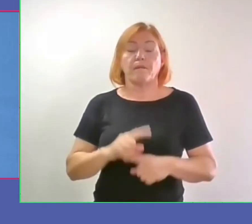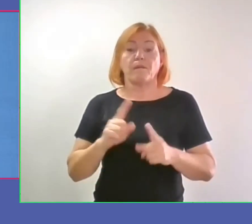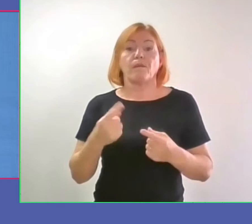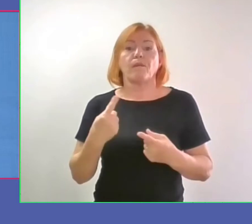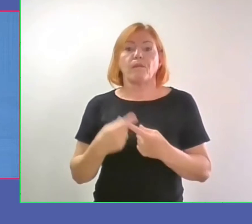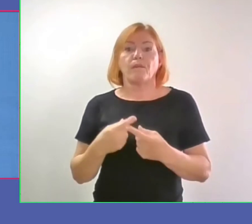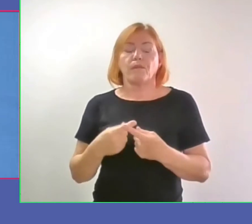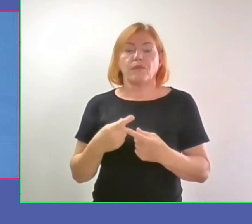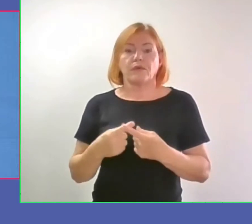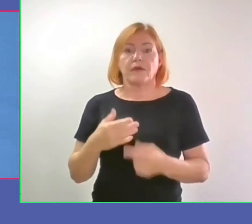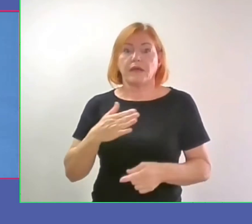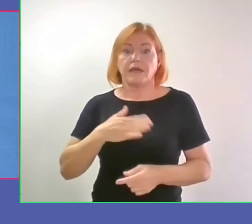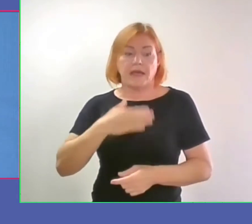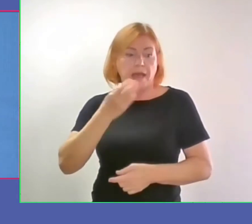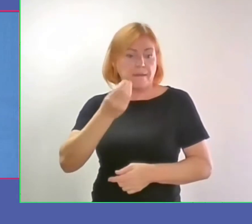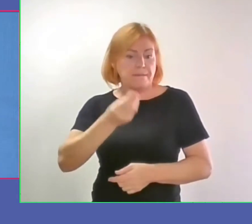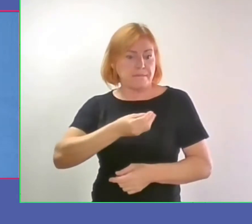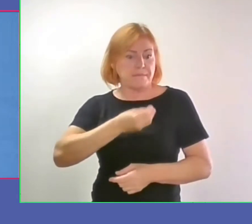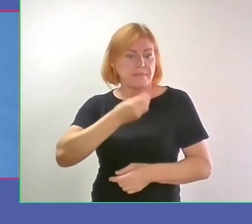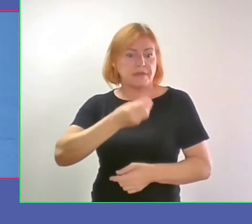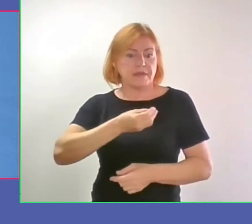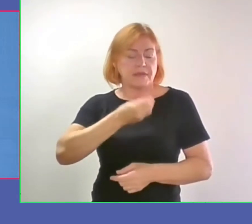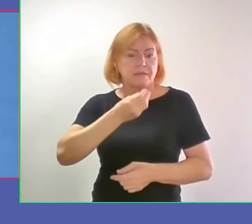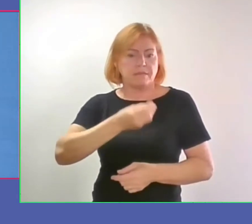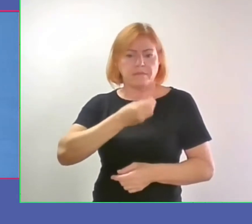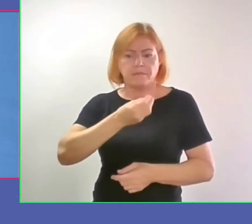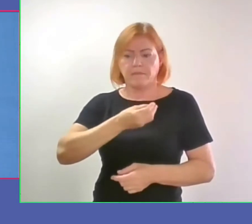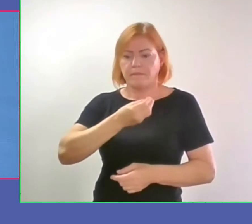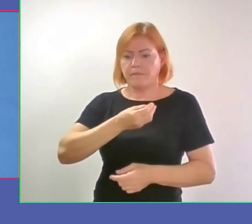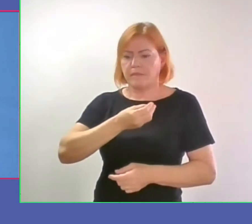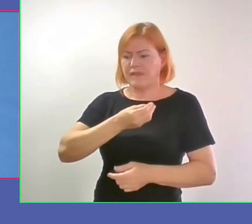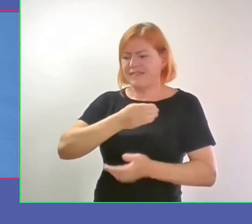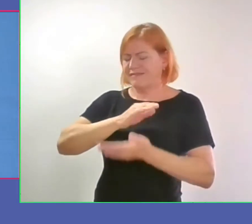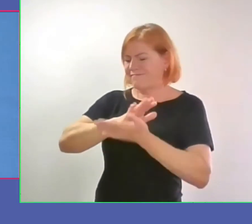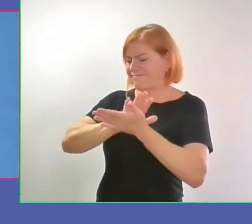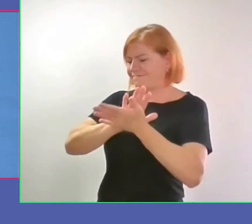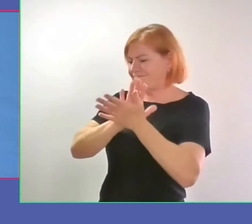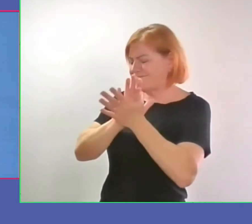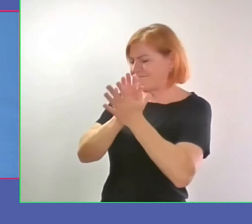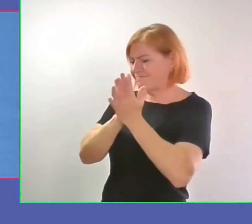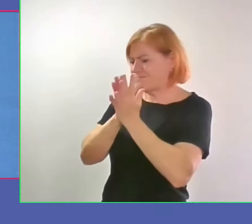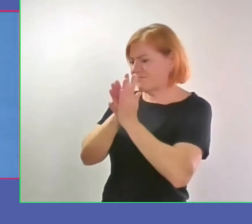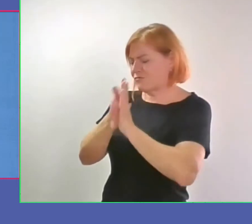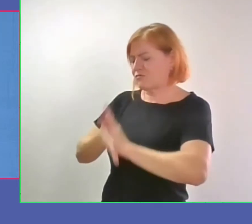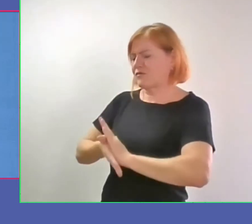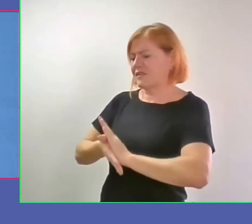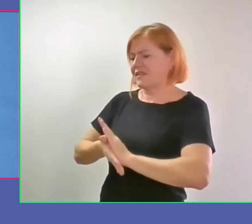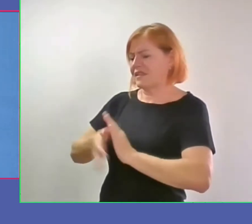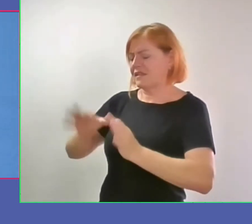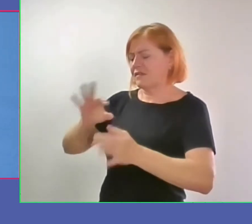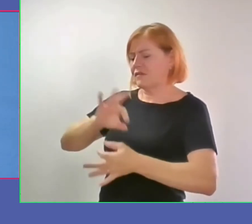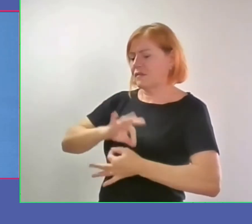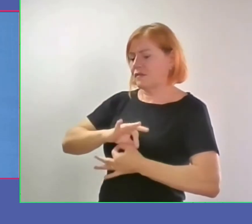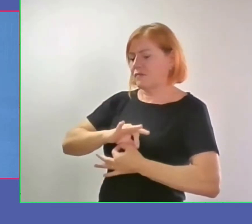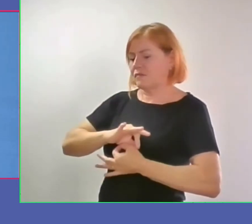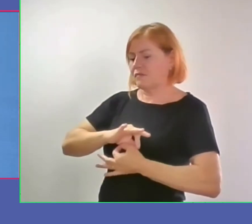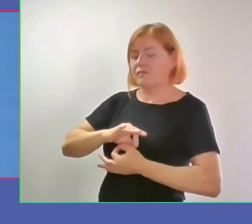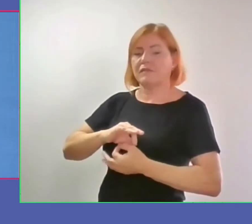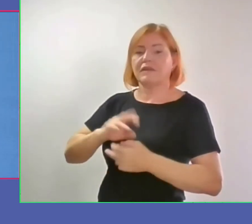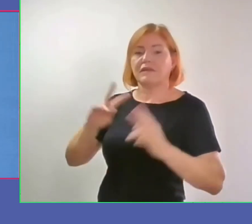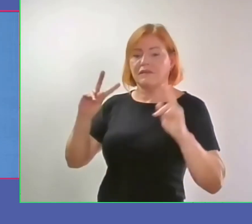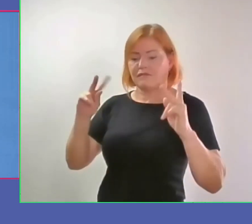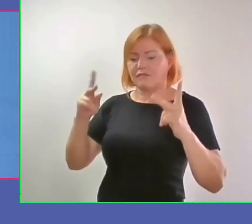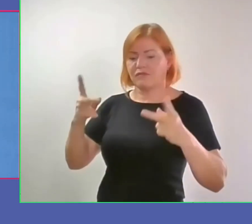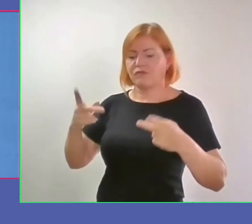desfaleceria o espírito humano, a alma que eu mesmo criei. Quer dizer, se nosso Senhor ficasse mais